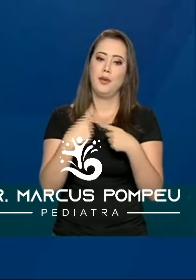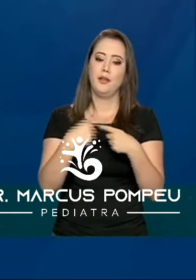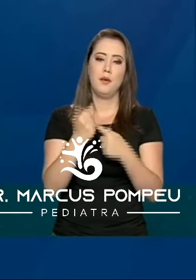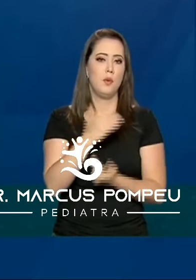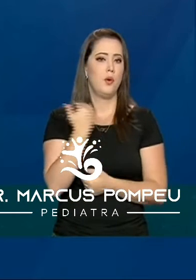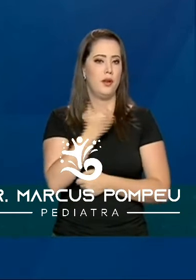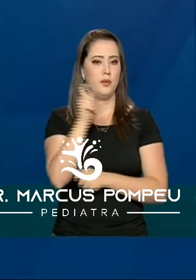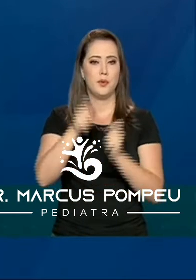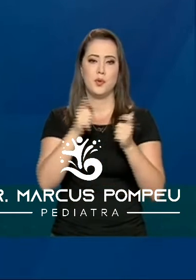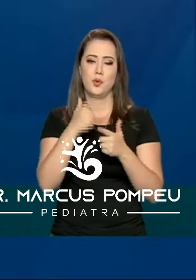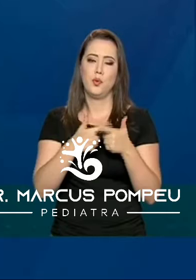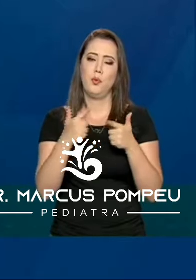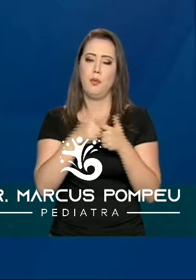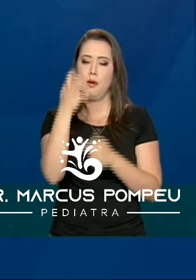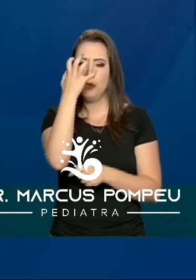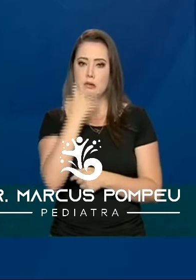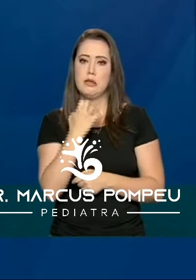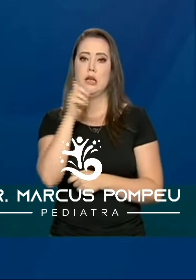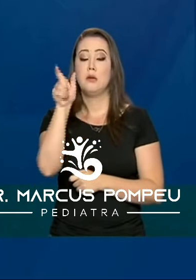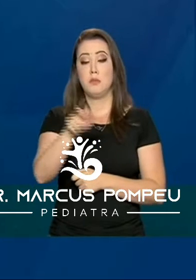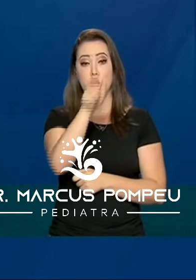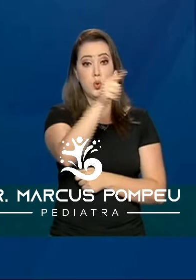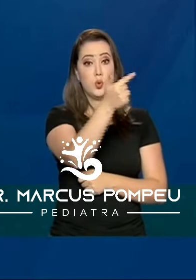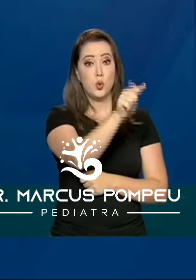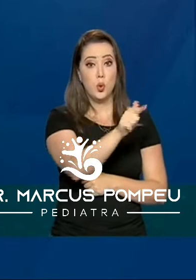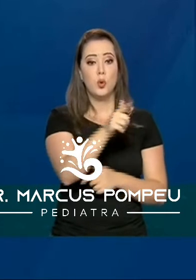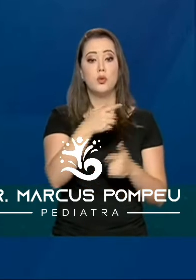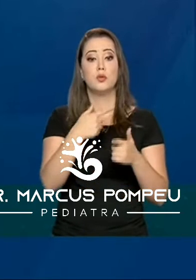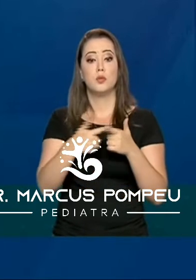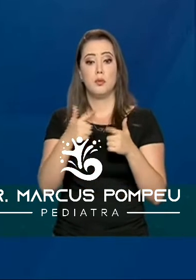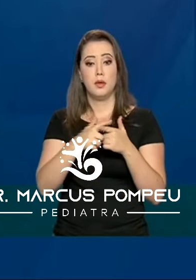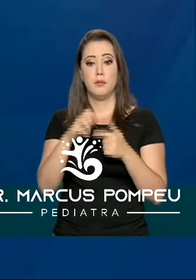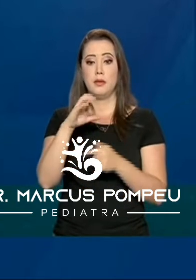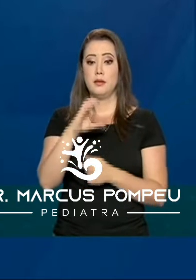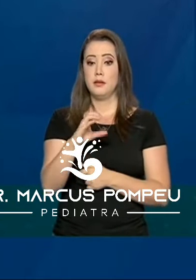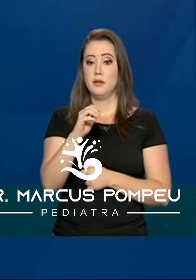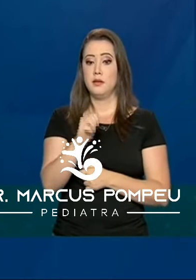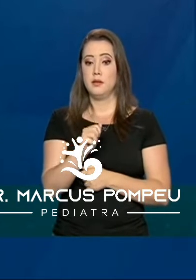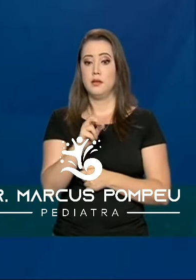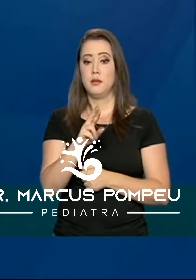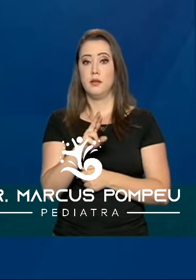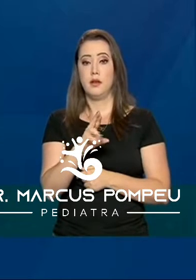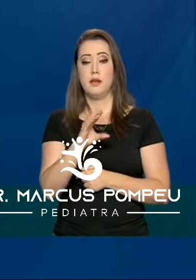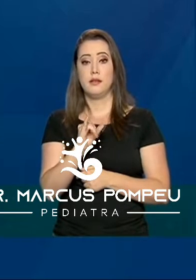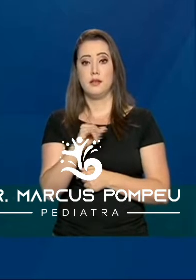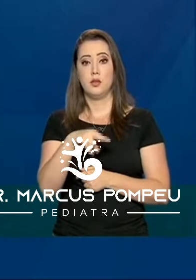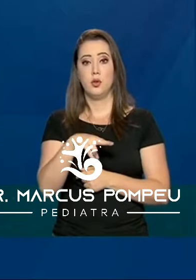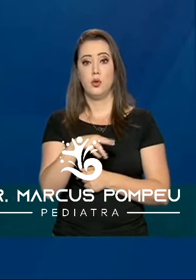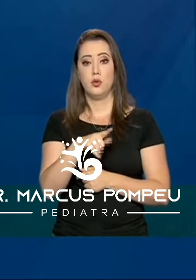problemas sérios e já está começando a aparecer pessoas com carcinogenicidade causadas por a proteína S.